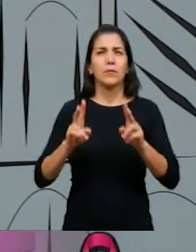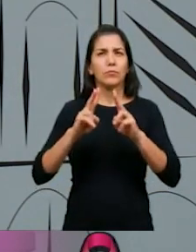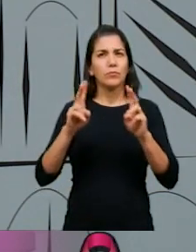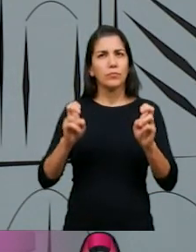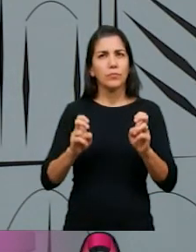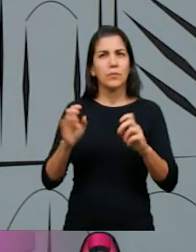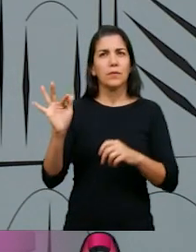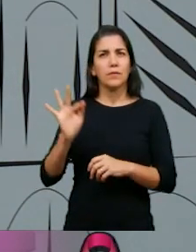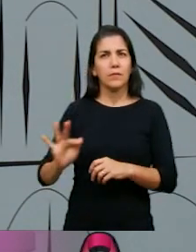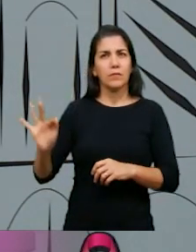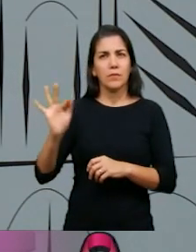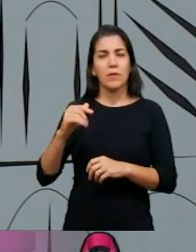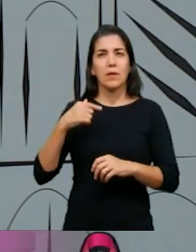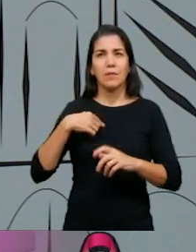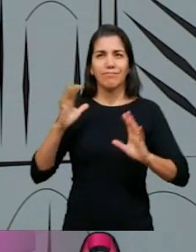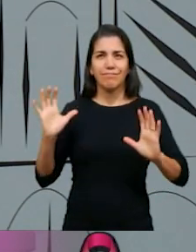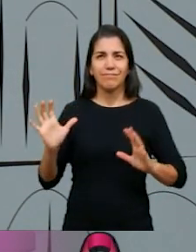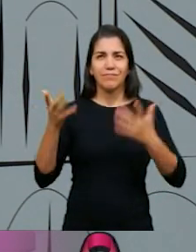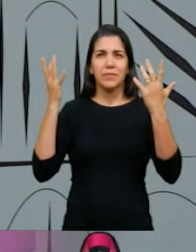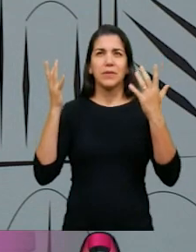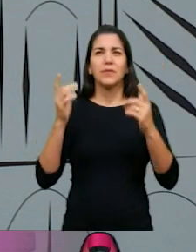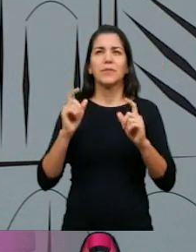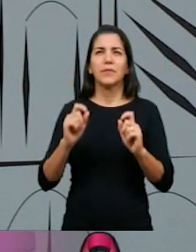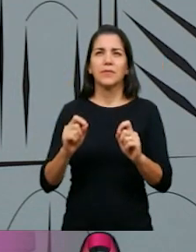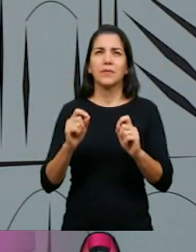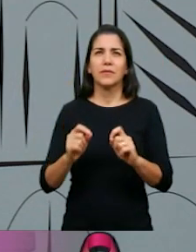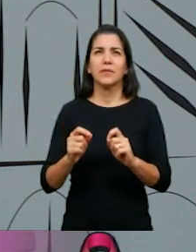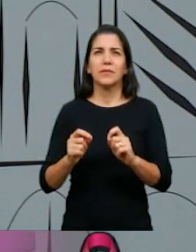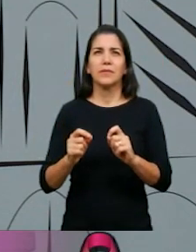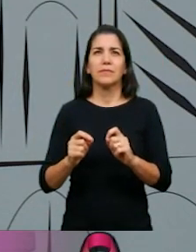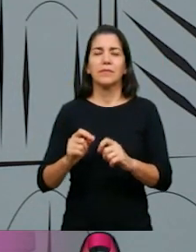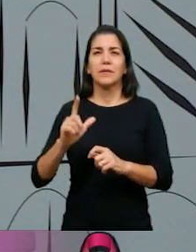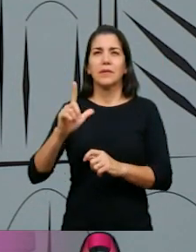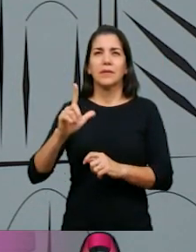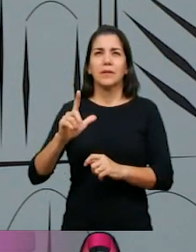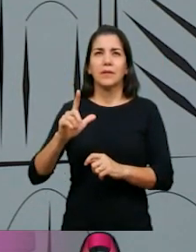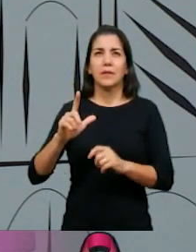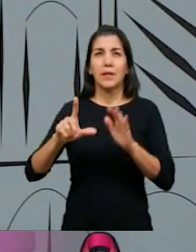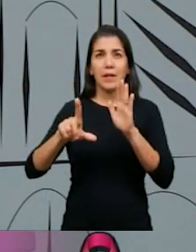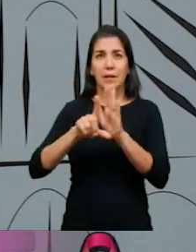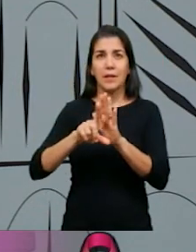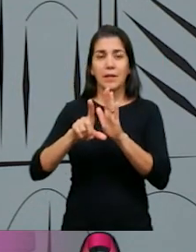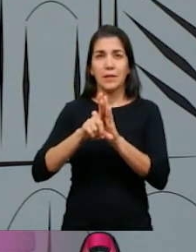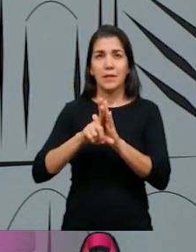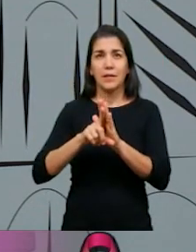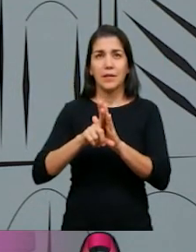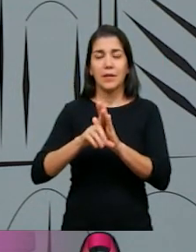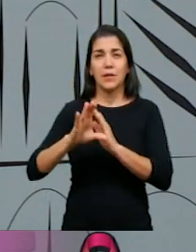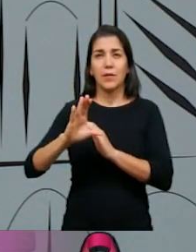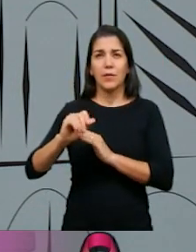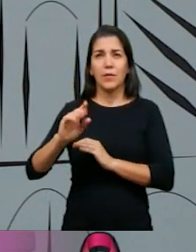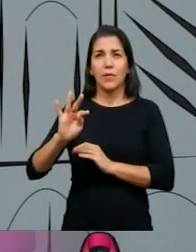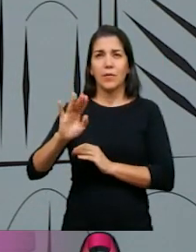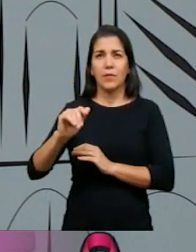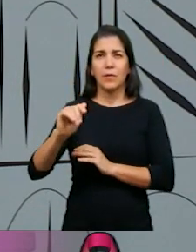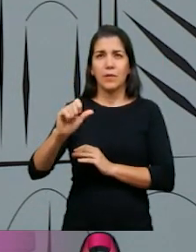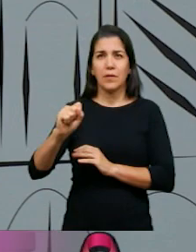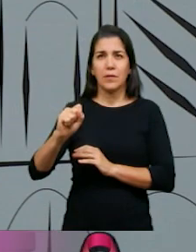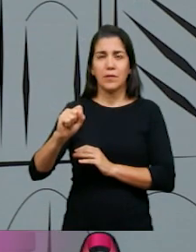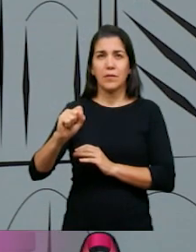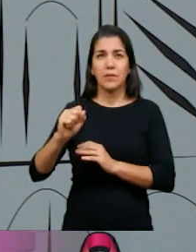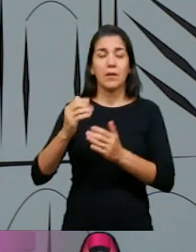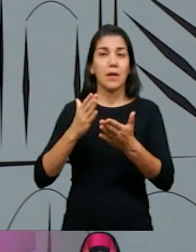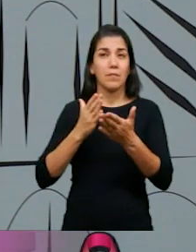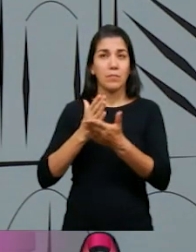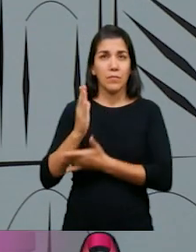comemorar com muita felicidade a aprovação da Lei de Cotas no Congresso Nacional. A Lei de Cotas já havia sido aprovada na Câmara